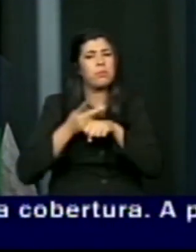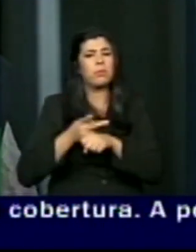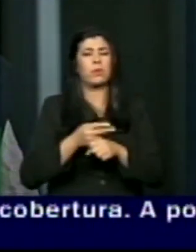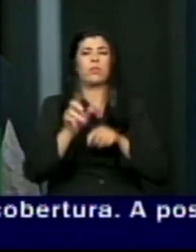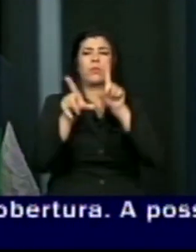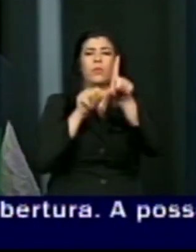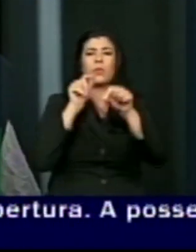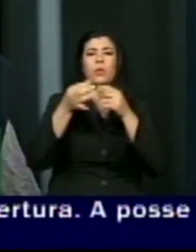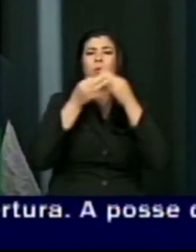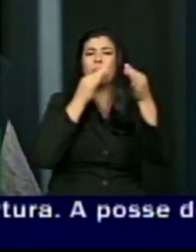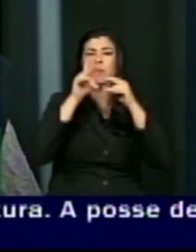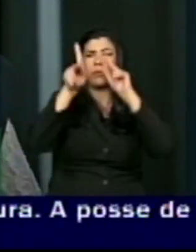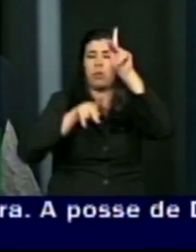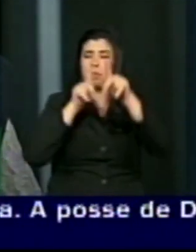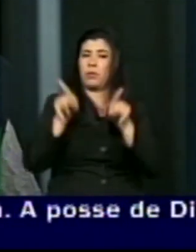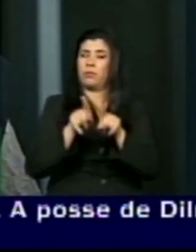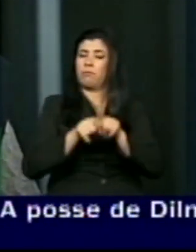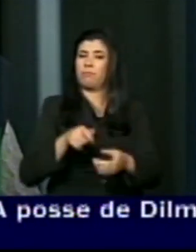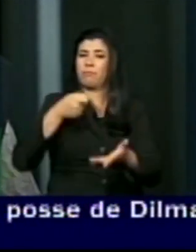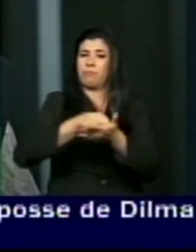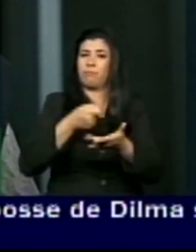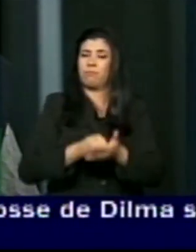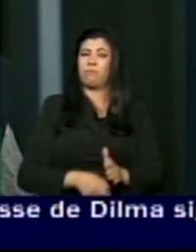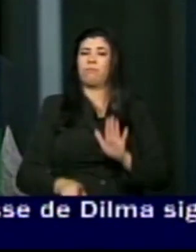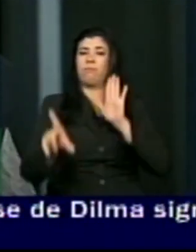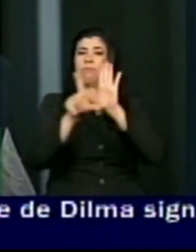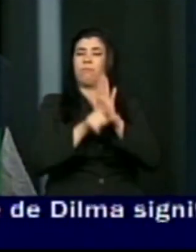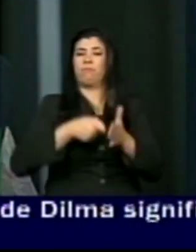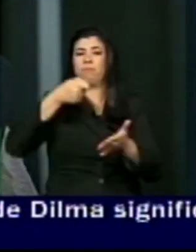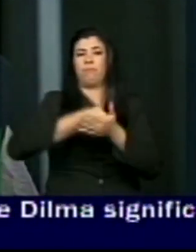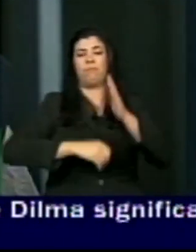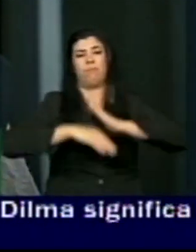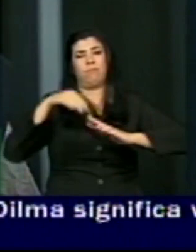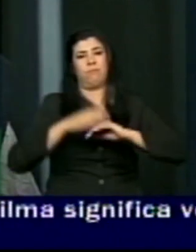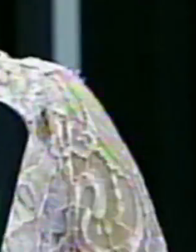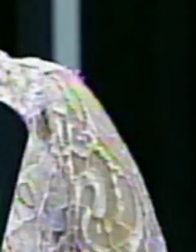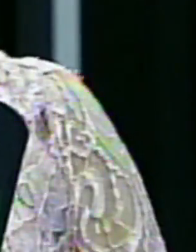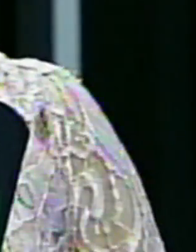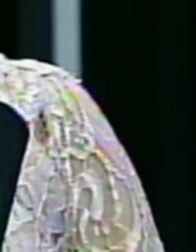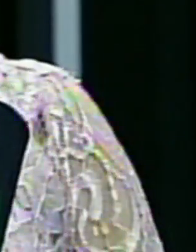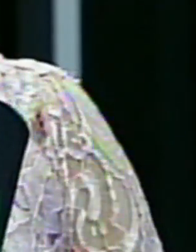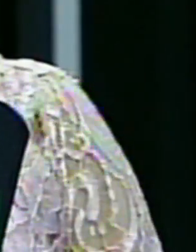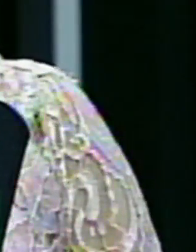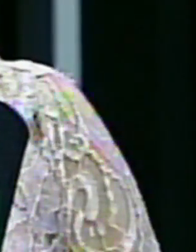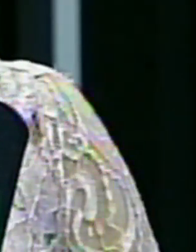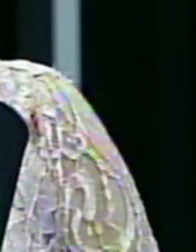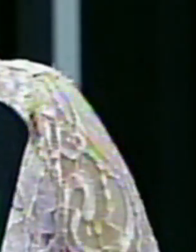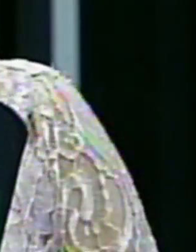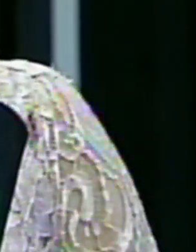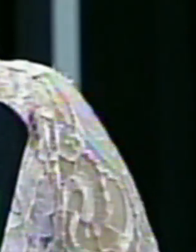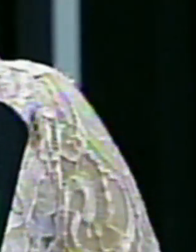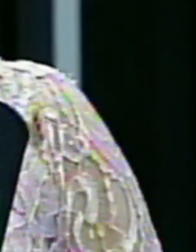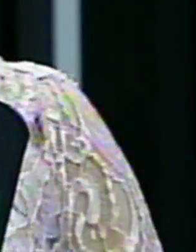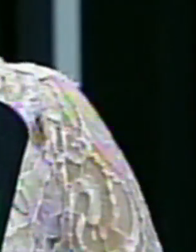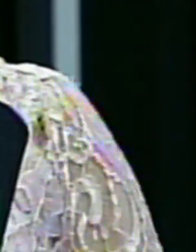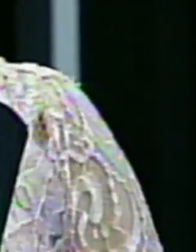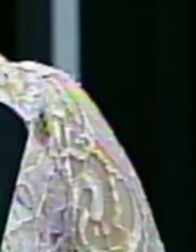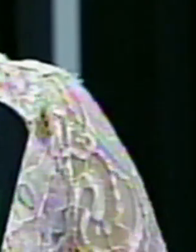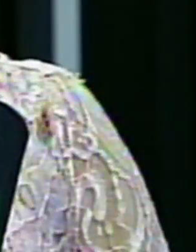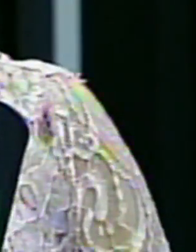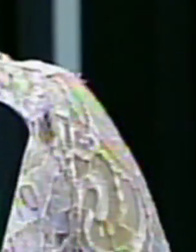povo para reforçar a legitimidade das ações do executivo a corrupção deve ser